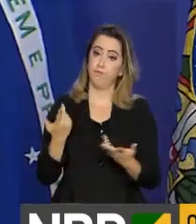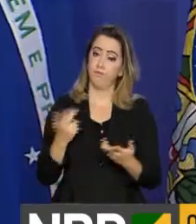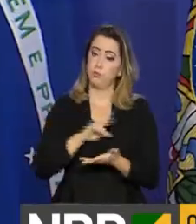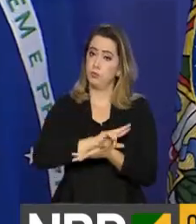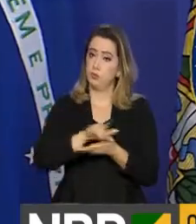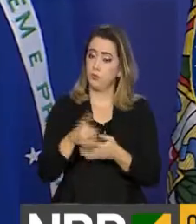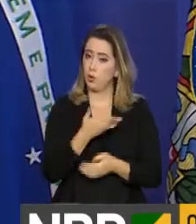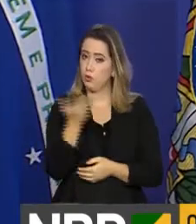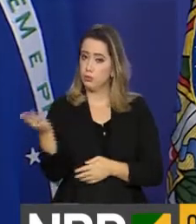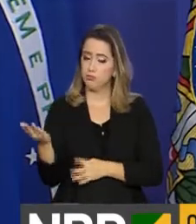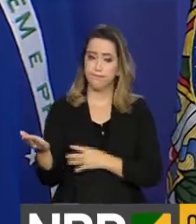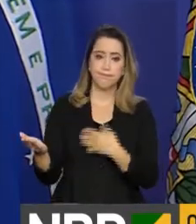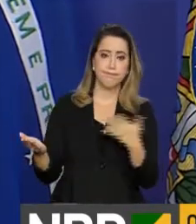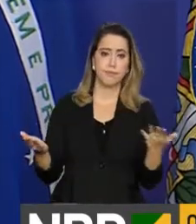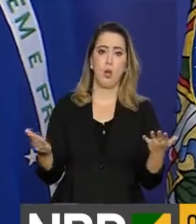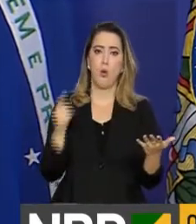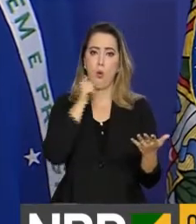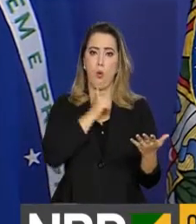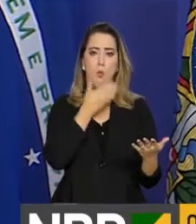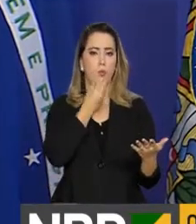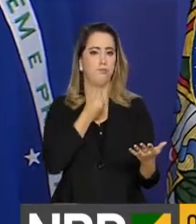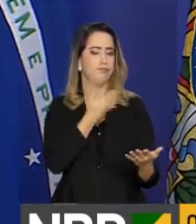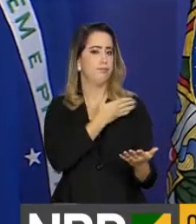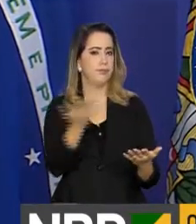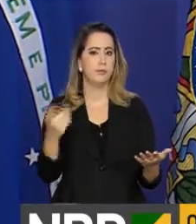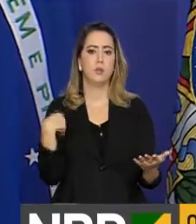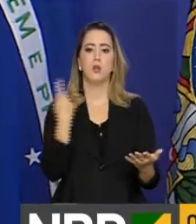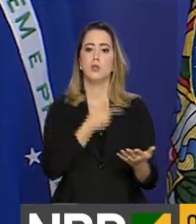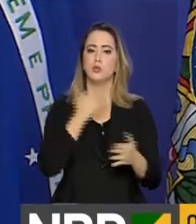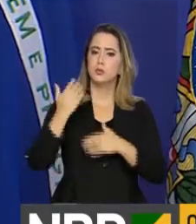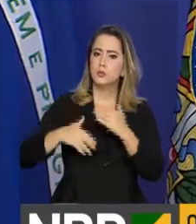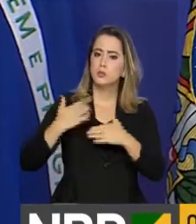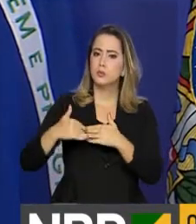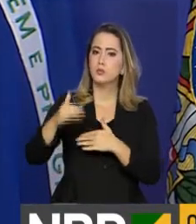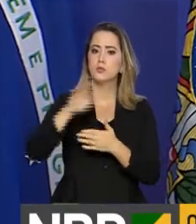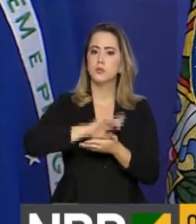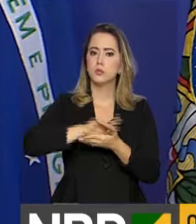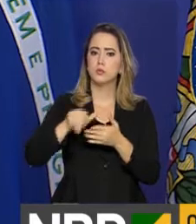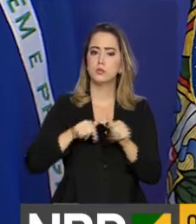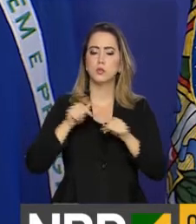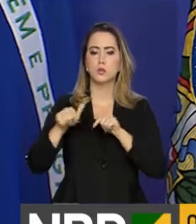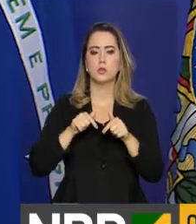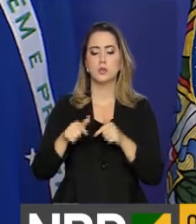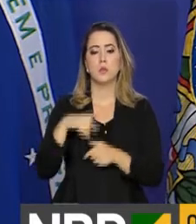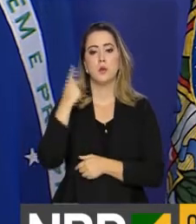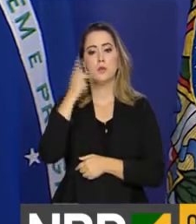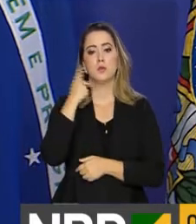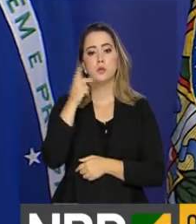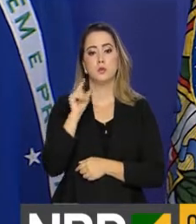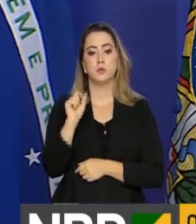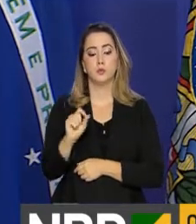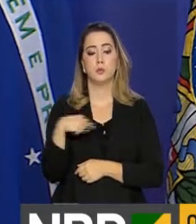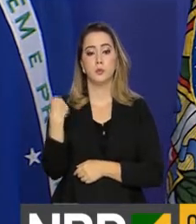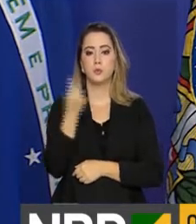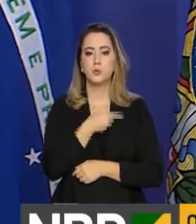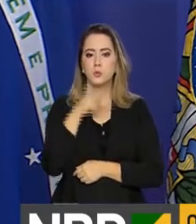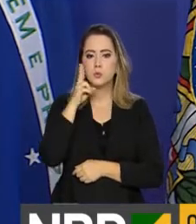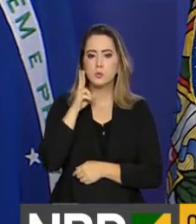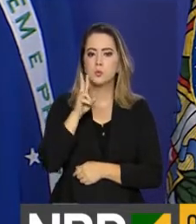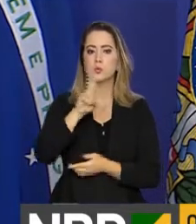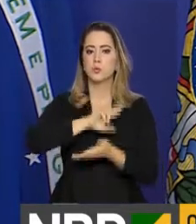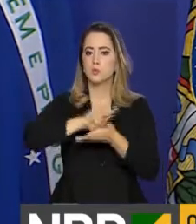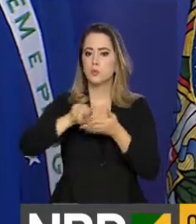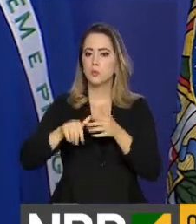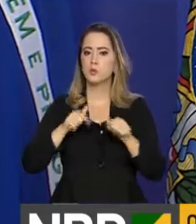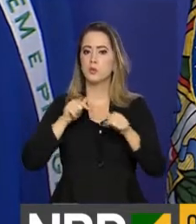e muitos dos senhores e as senhoras nós todos temos uma longa estrada política né e nós acompanhamos muitos